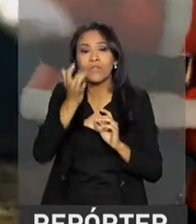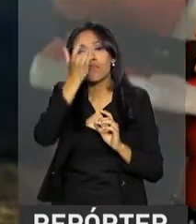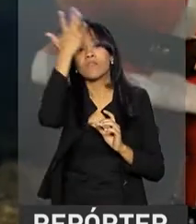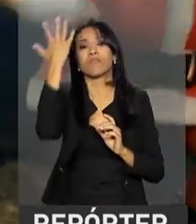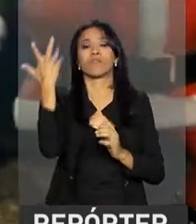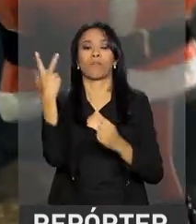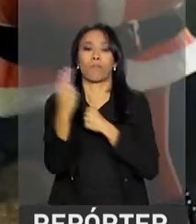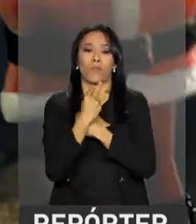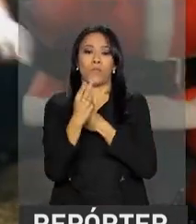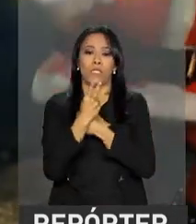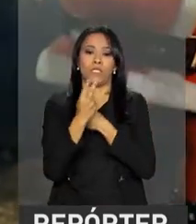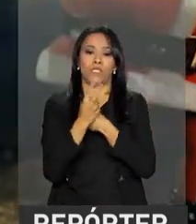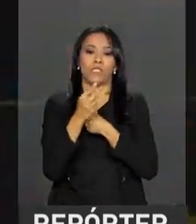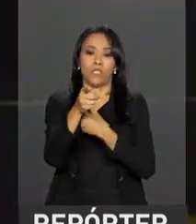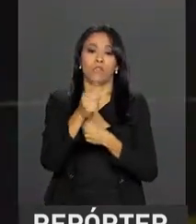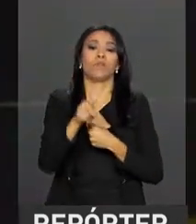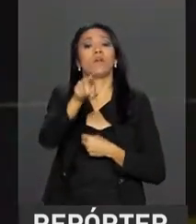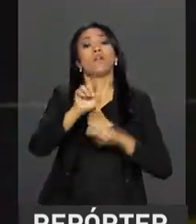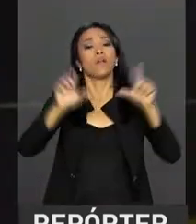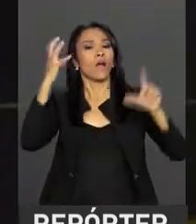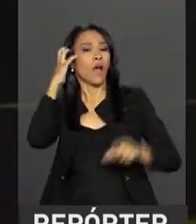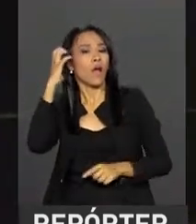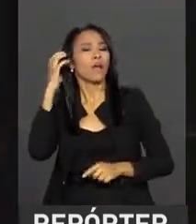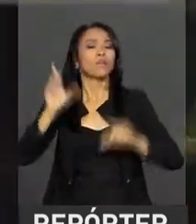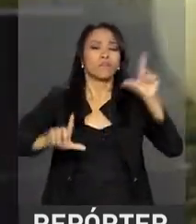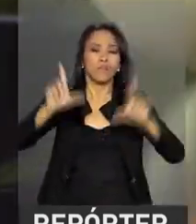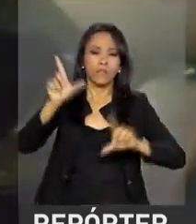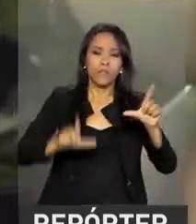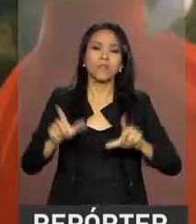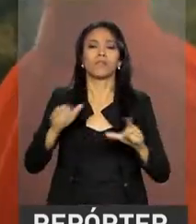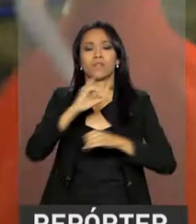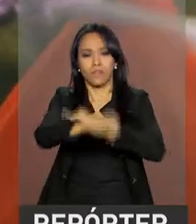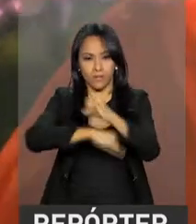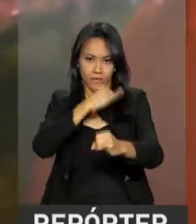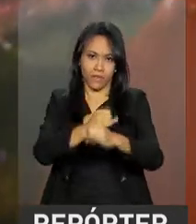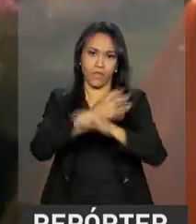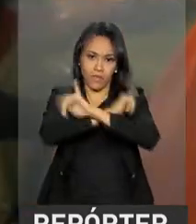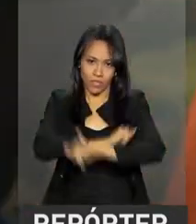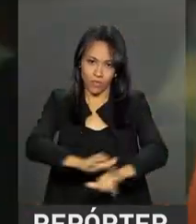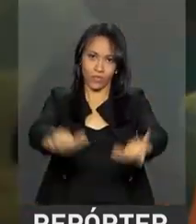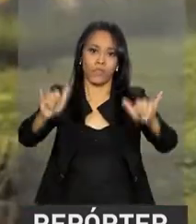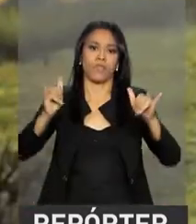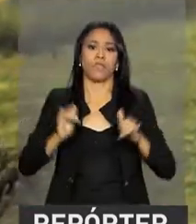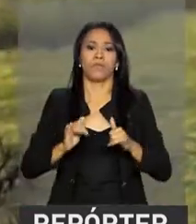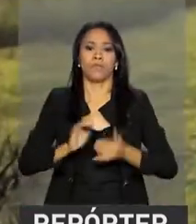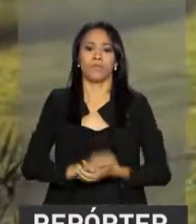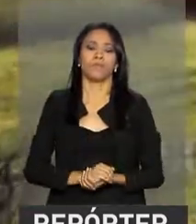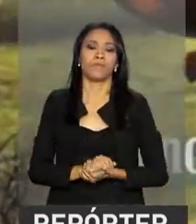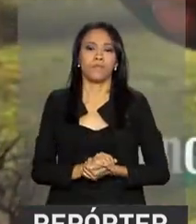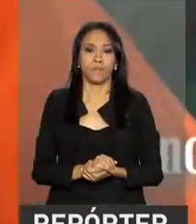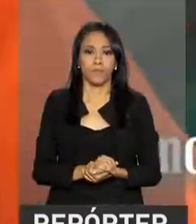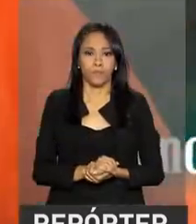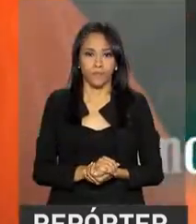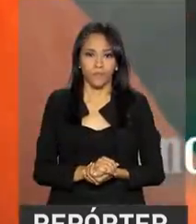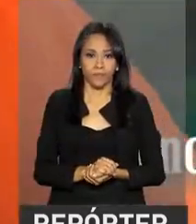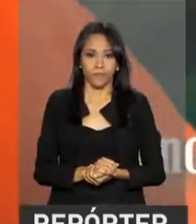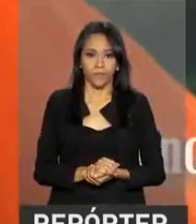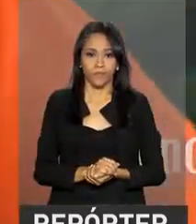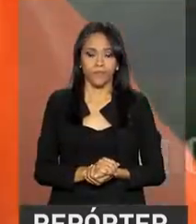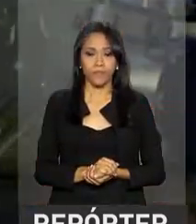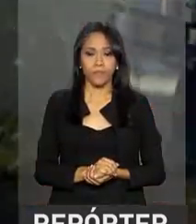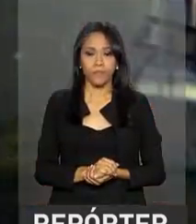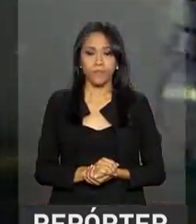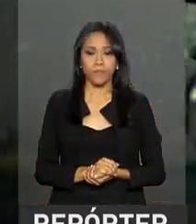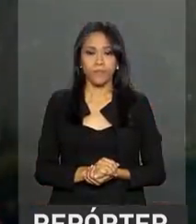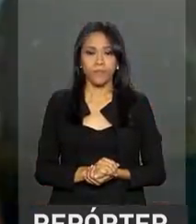em rádio tv e internet do mundo unido na vacina seu 17 segredo é o dia te leve seus filhos menores de